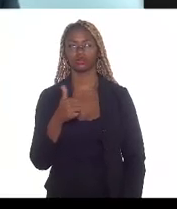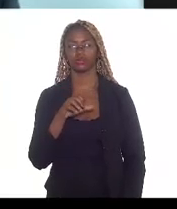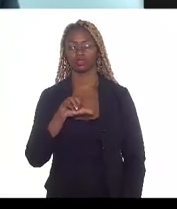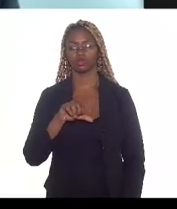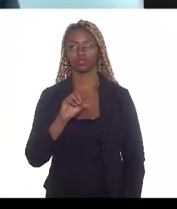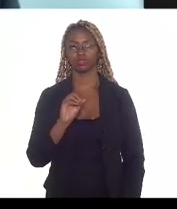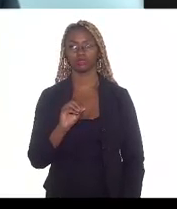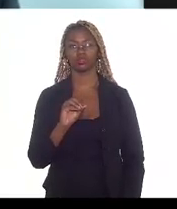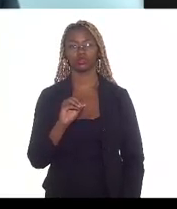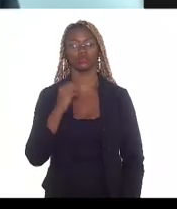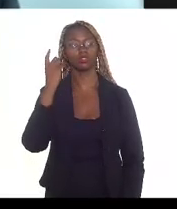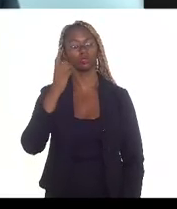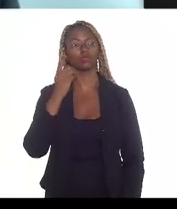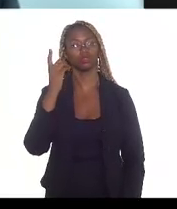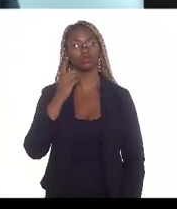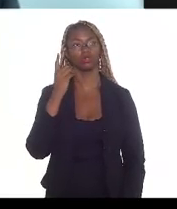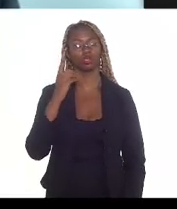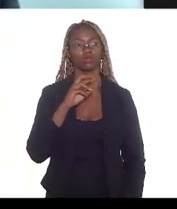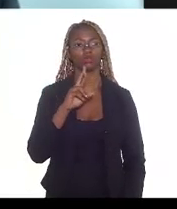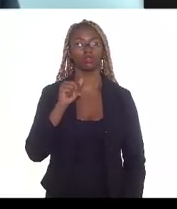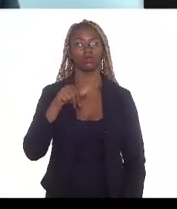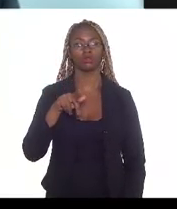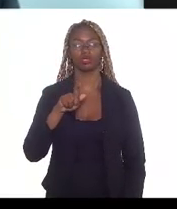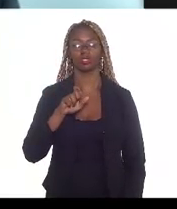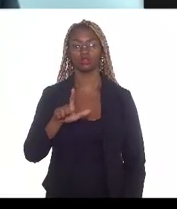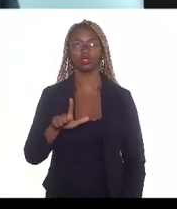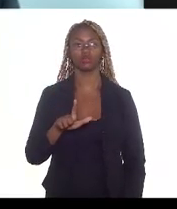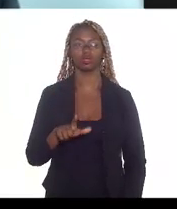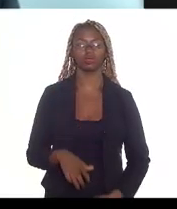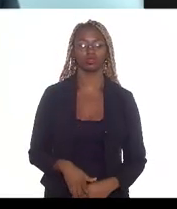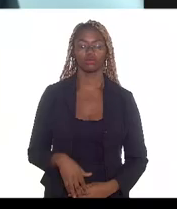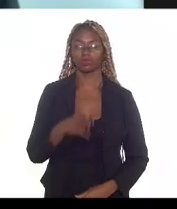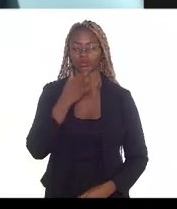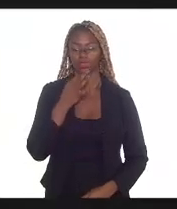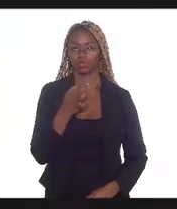12190/2016, autoria do deputado Milton Rangel. O parecer